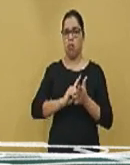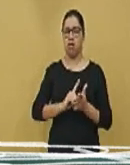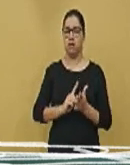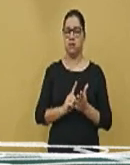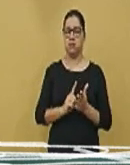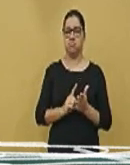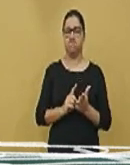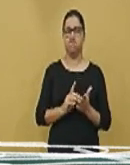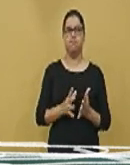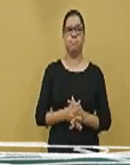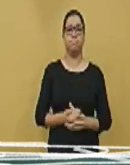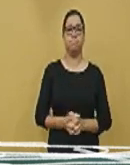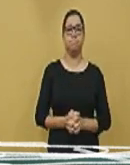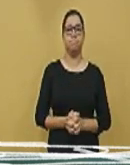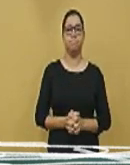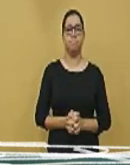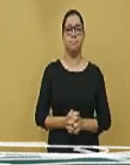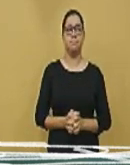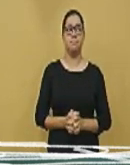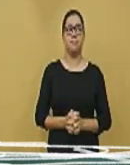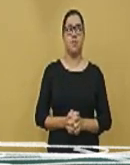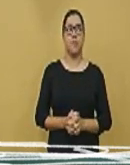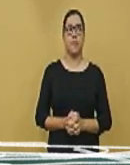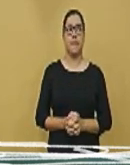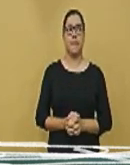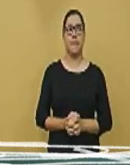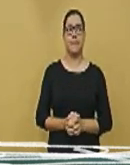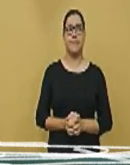Só um instante, professor. Cronômetro.